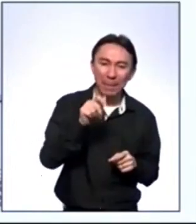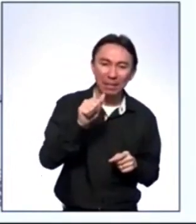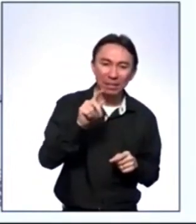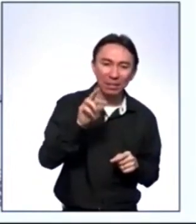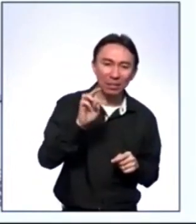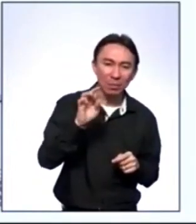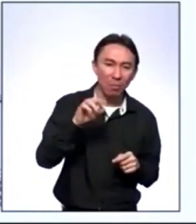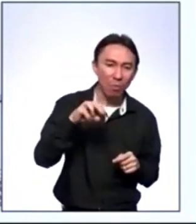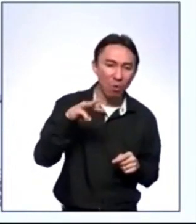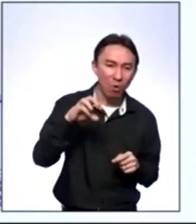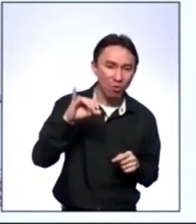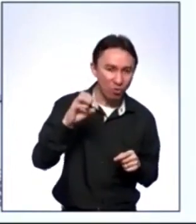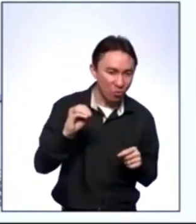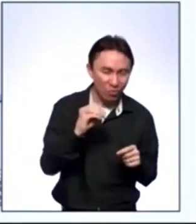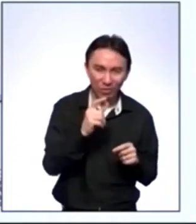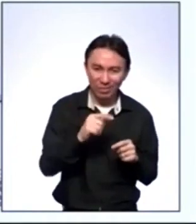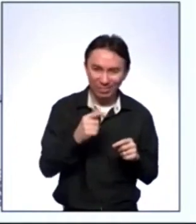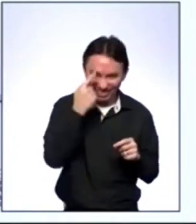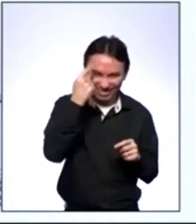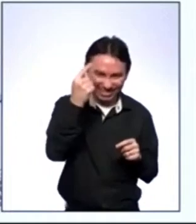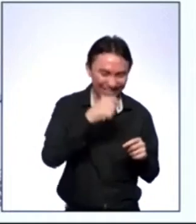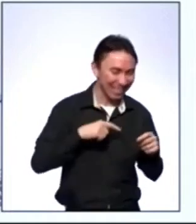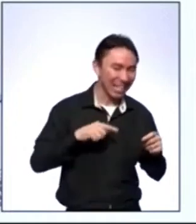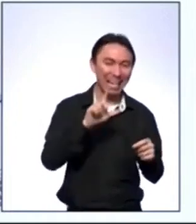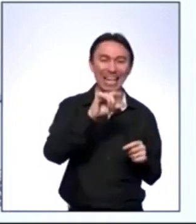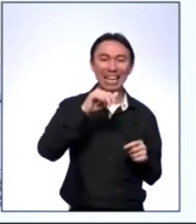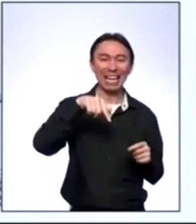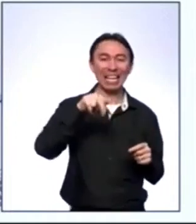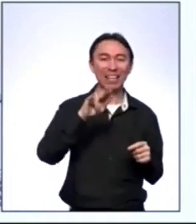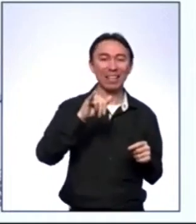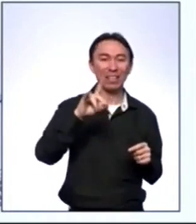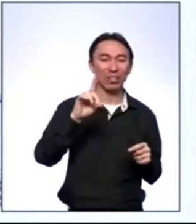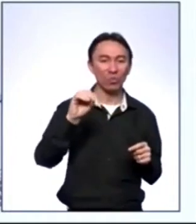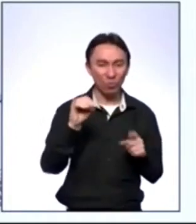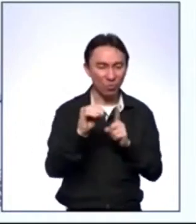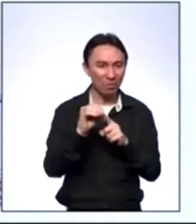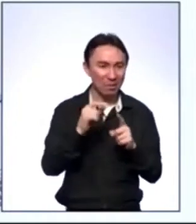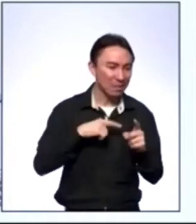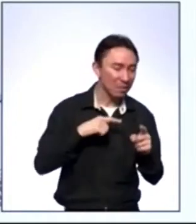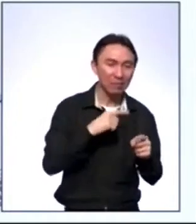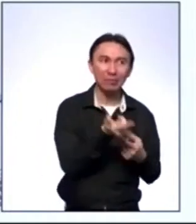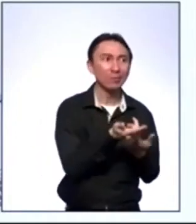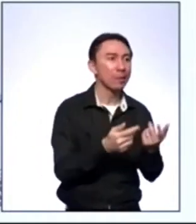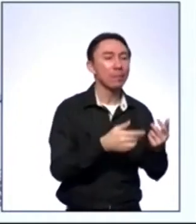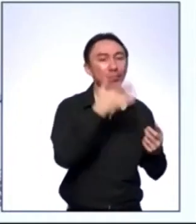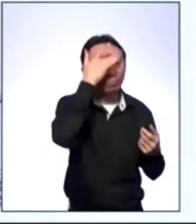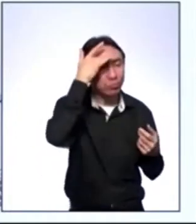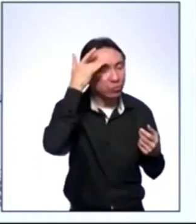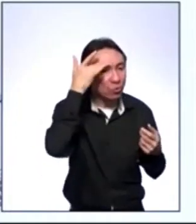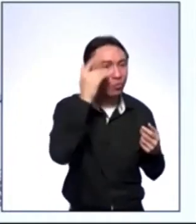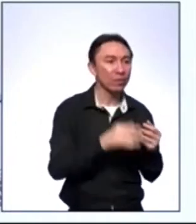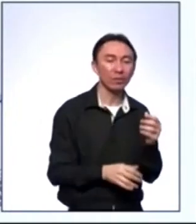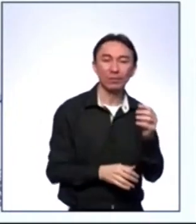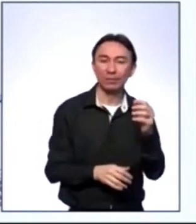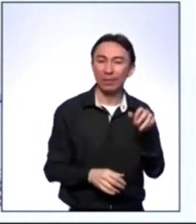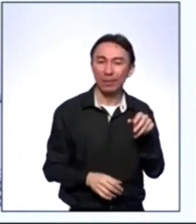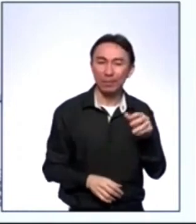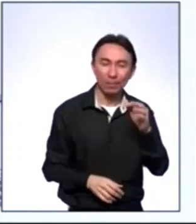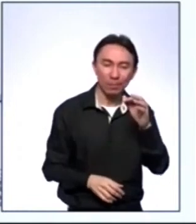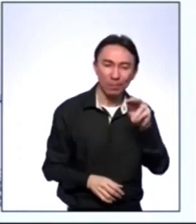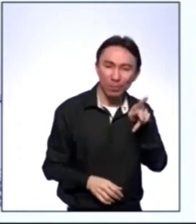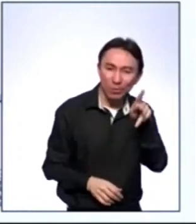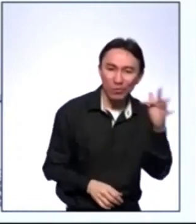valores dos ativos, bens e direitos, ou passivos, obrigações de uma pessoa física ou jurídica. Vai no campo